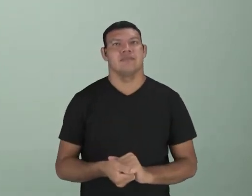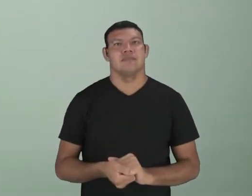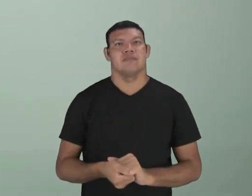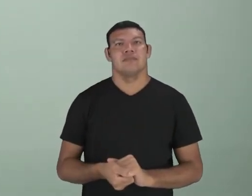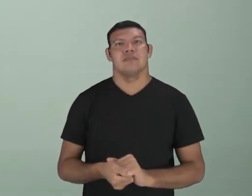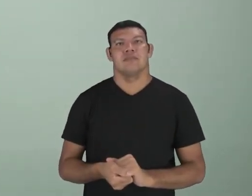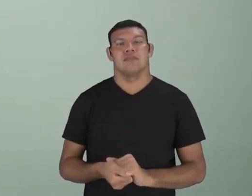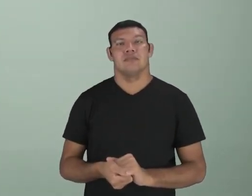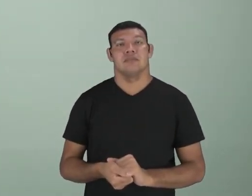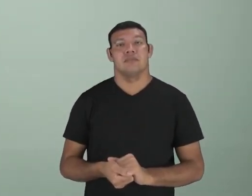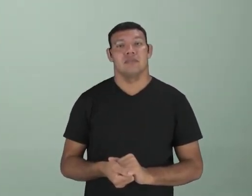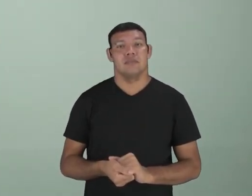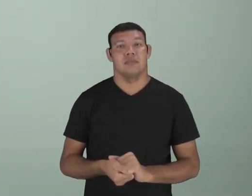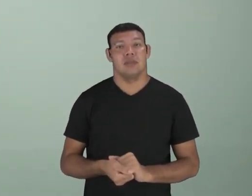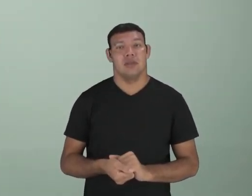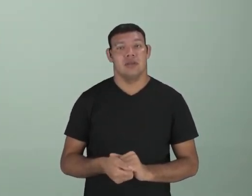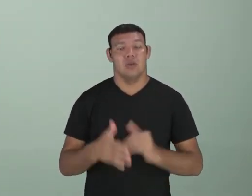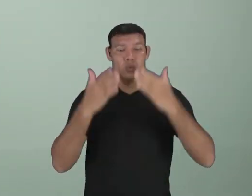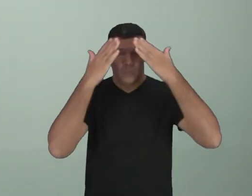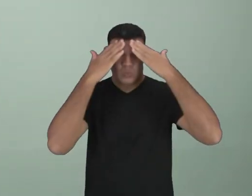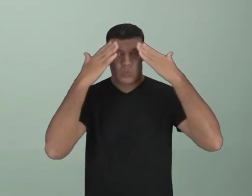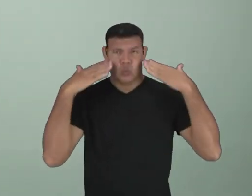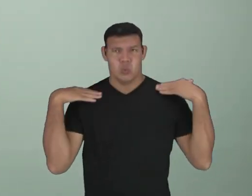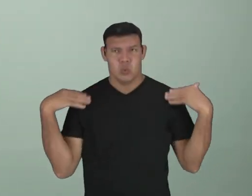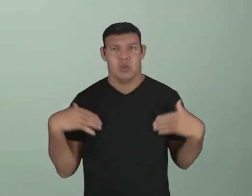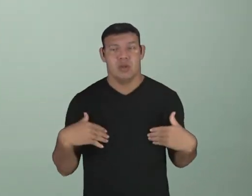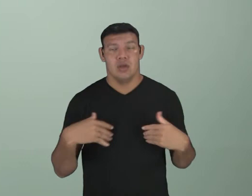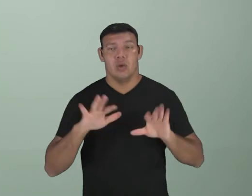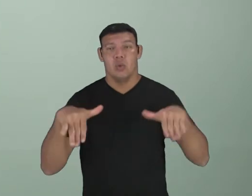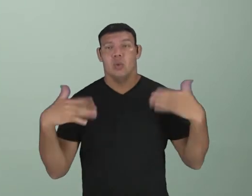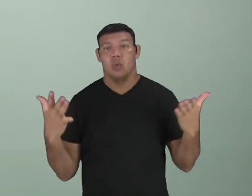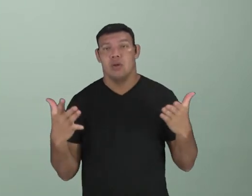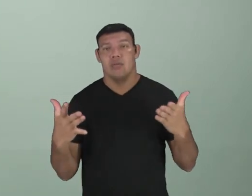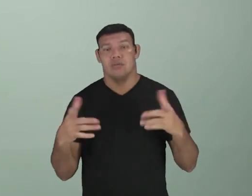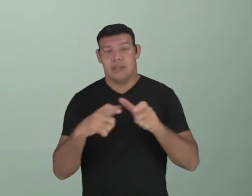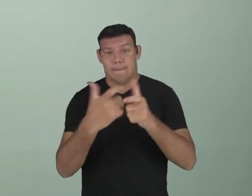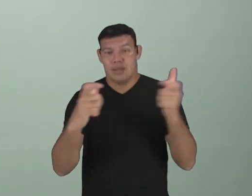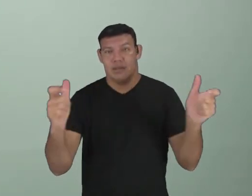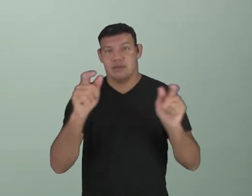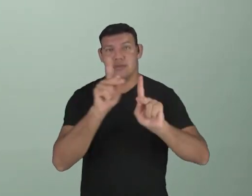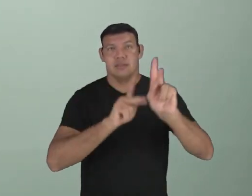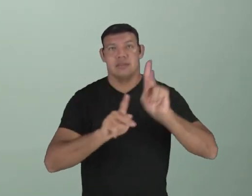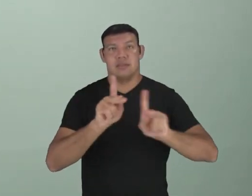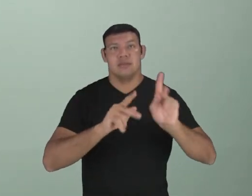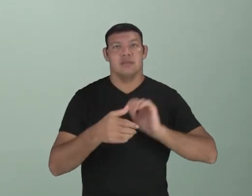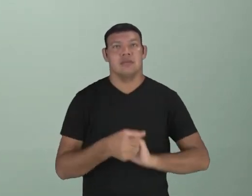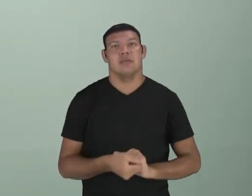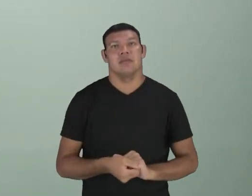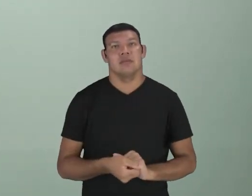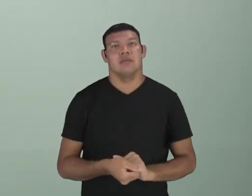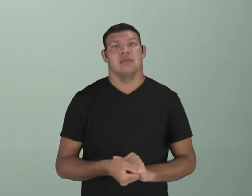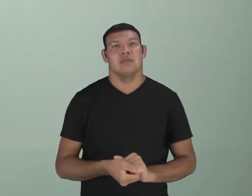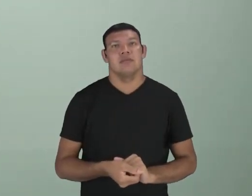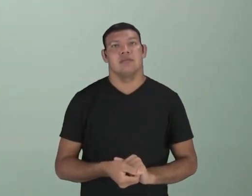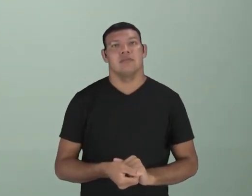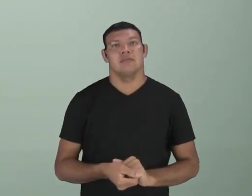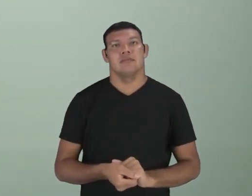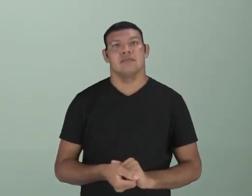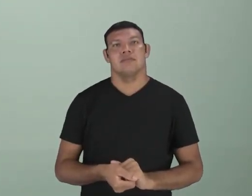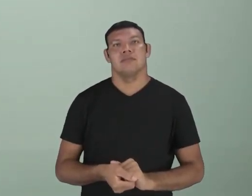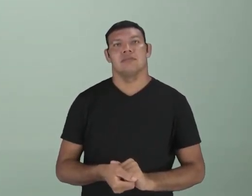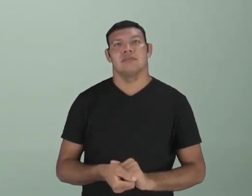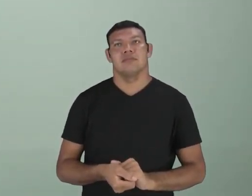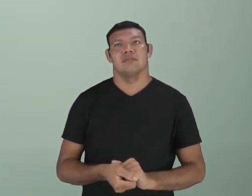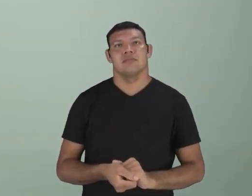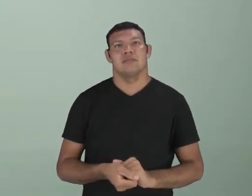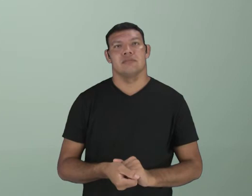bom? O principal sintoma da sífilis, né, que existe na maioria das pessoas, é o aparecimento ali de lesões